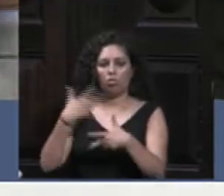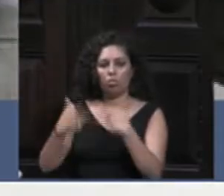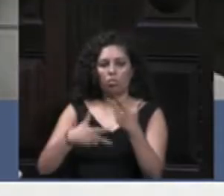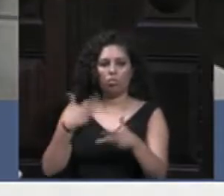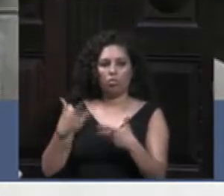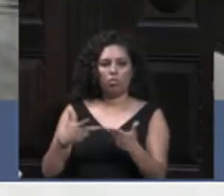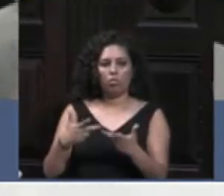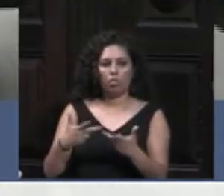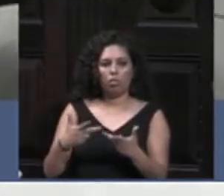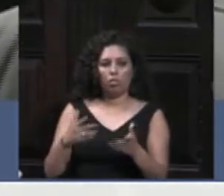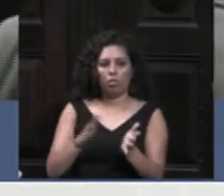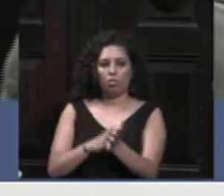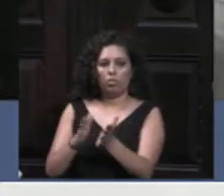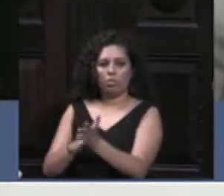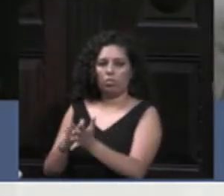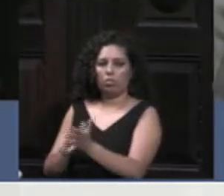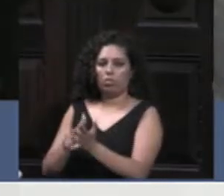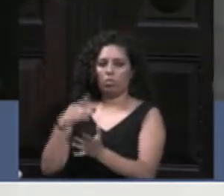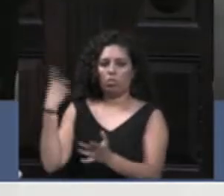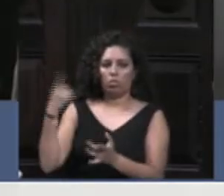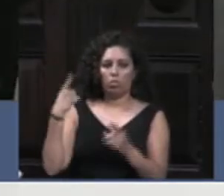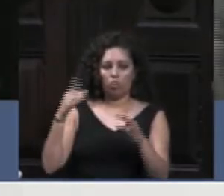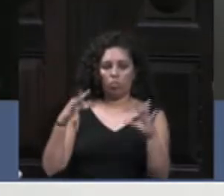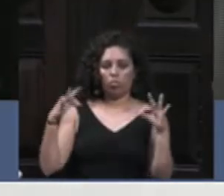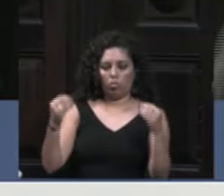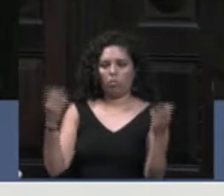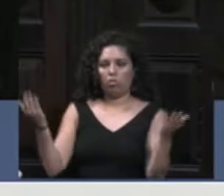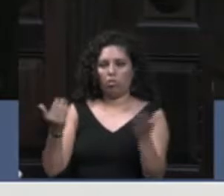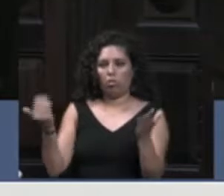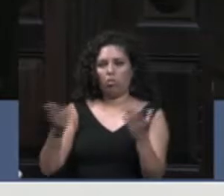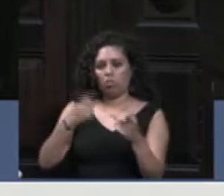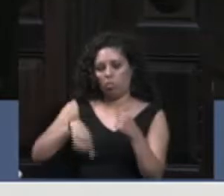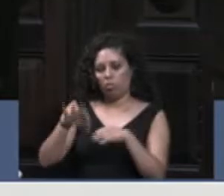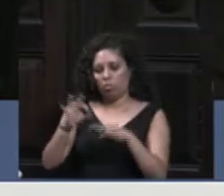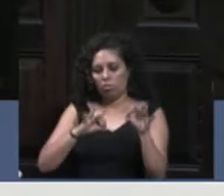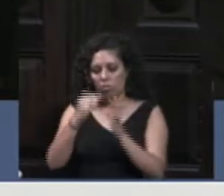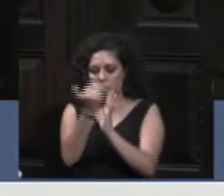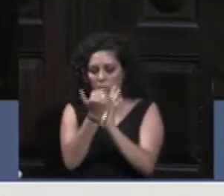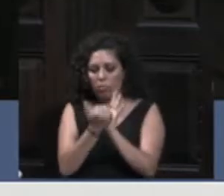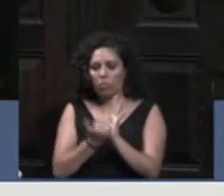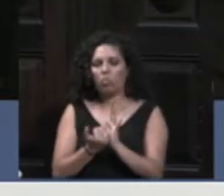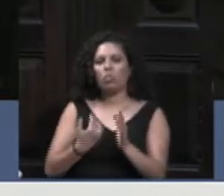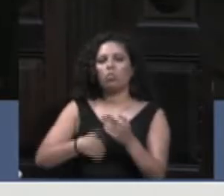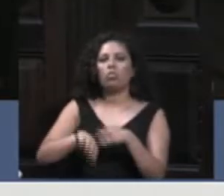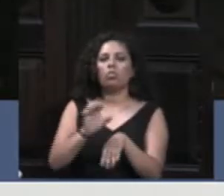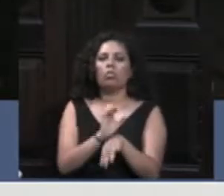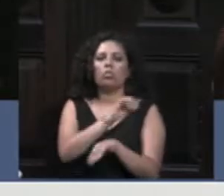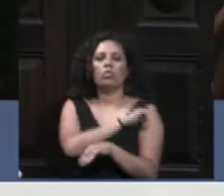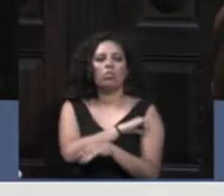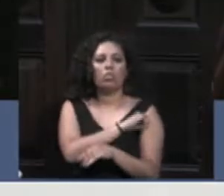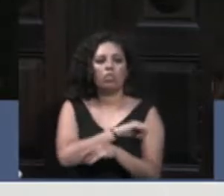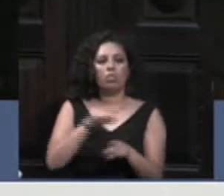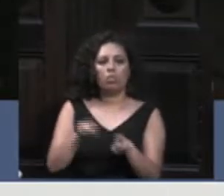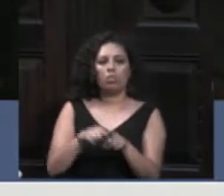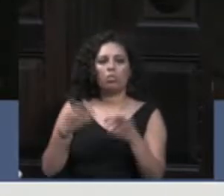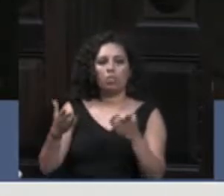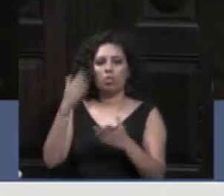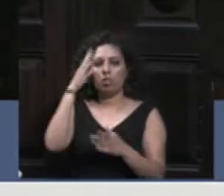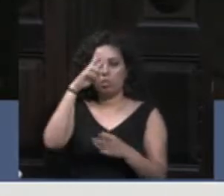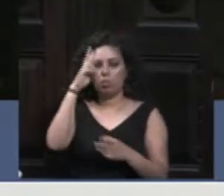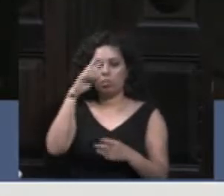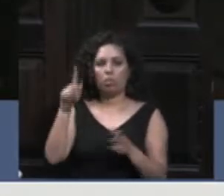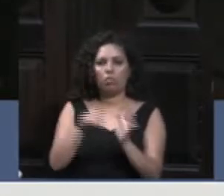aos colegas, para que a gente tenha isso regulamentado e disciplinado no âmbito do Estado do Rio de Janeiro. Por último, lembrar que esse projeto é um dos